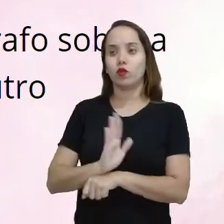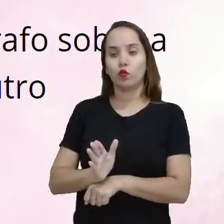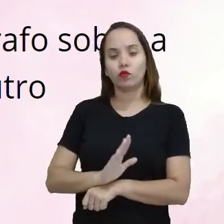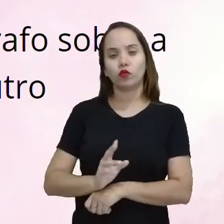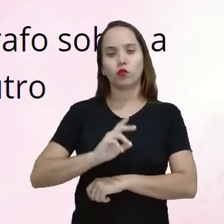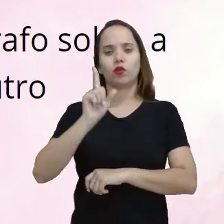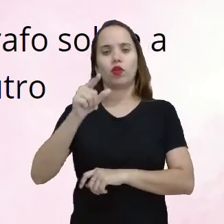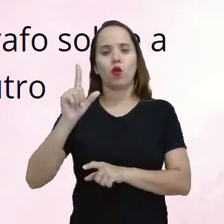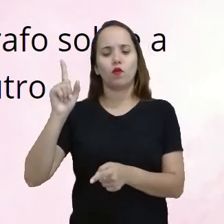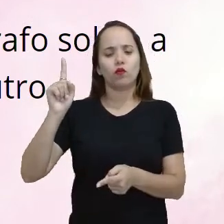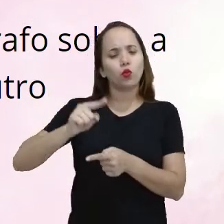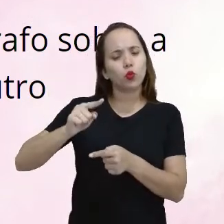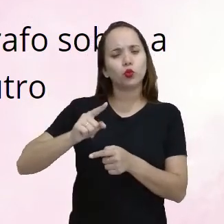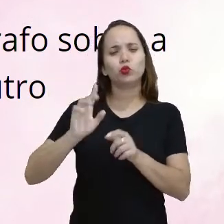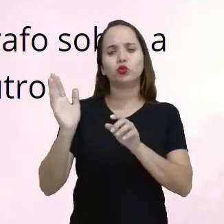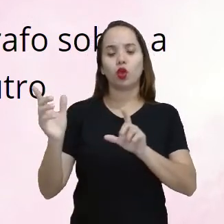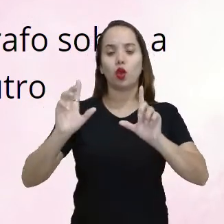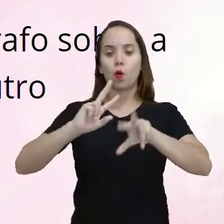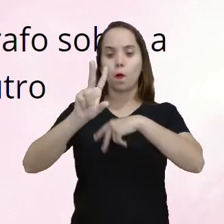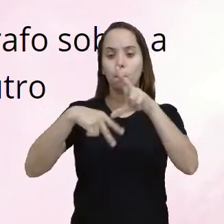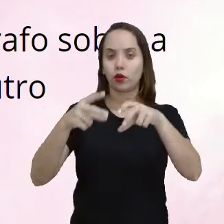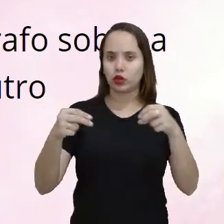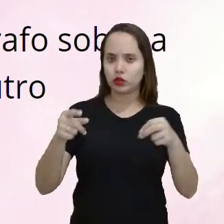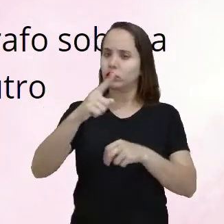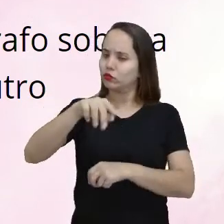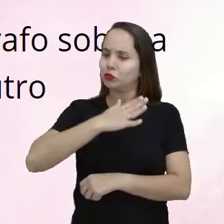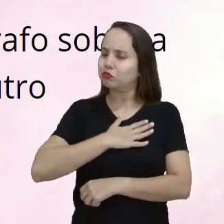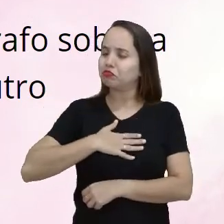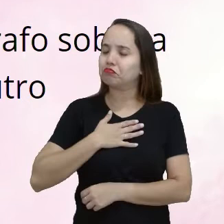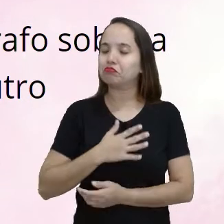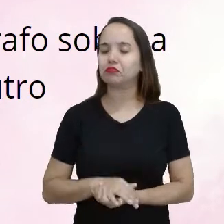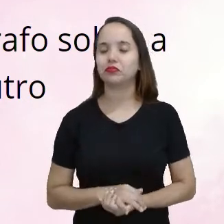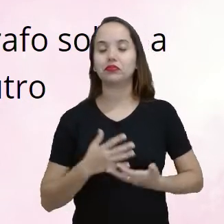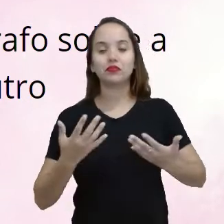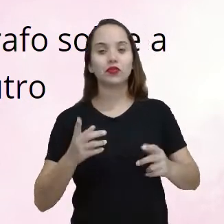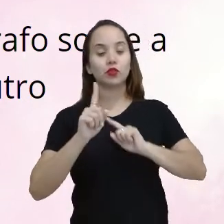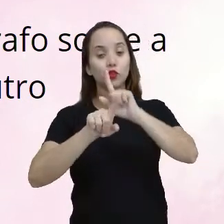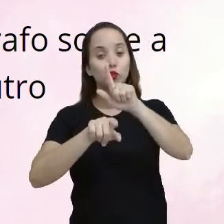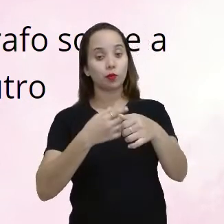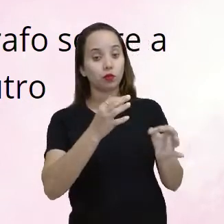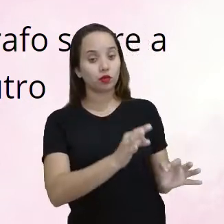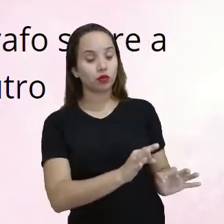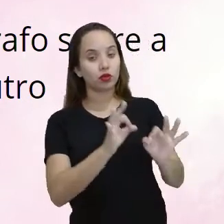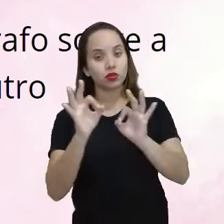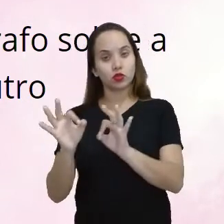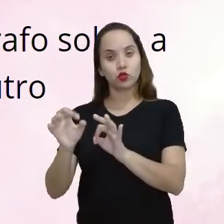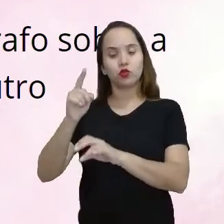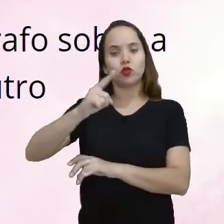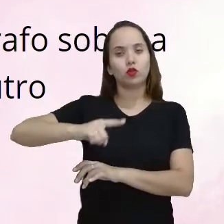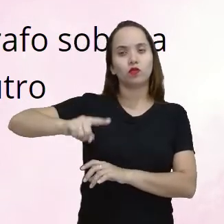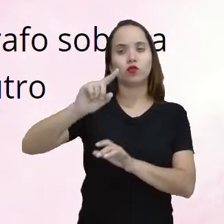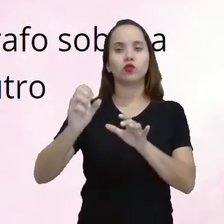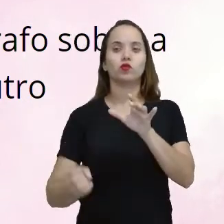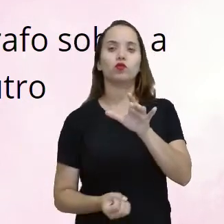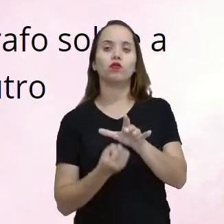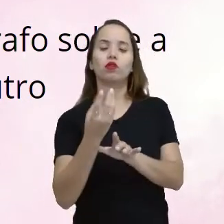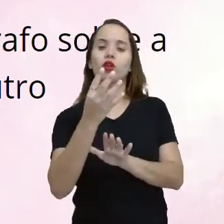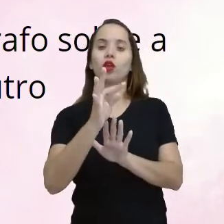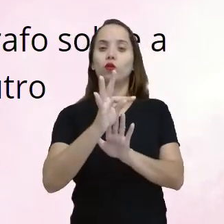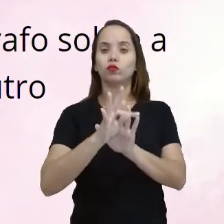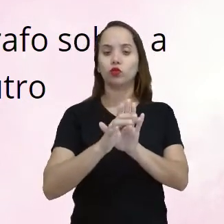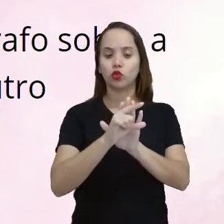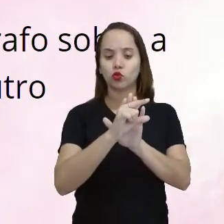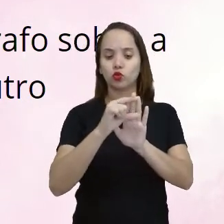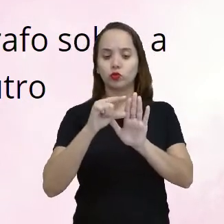O Presente. Vocês vão gostar bastante, viu? E aí, quando vocês assistirem esse curta, vocês vão produzir um